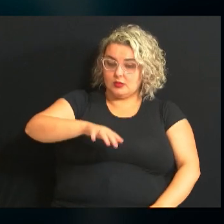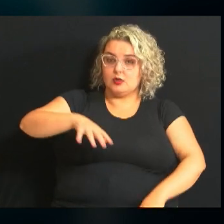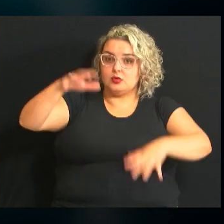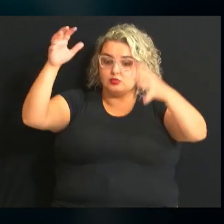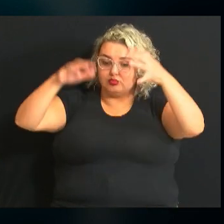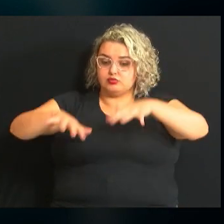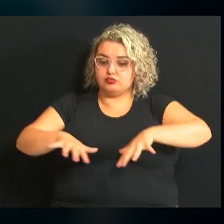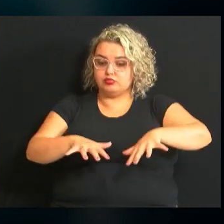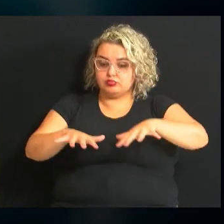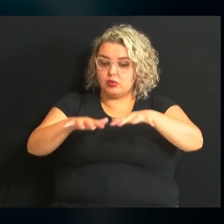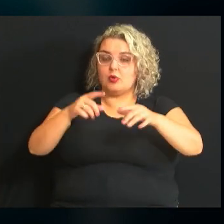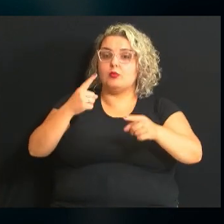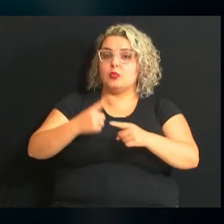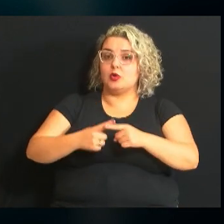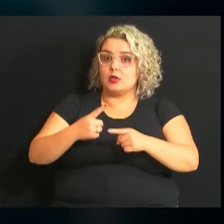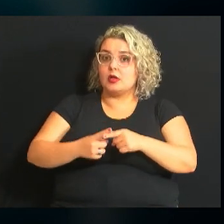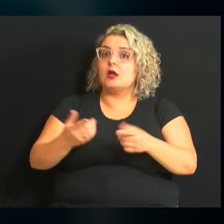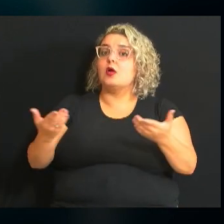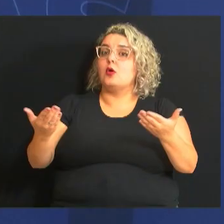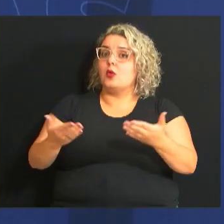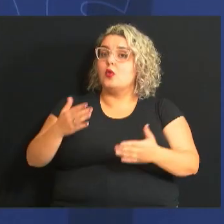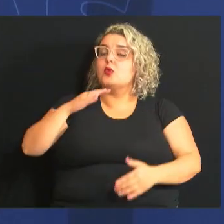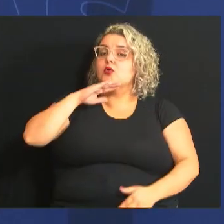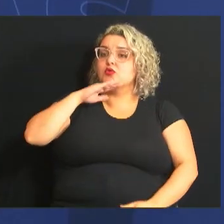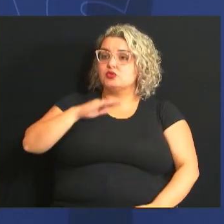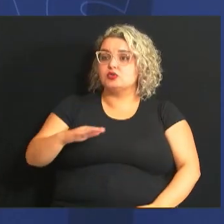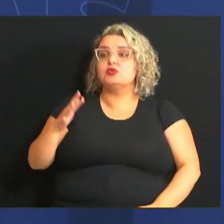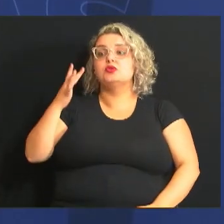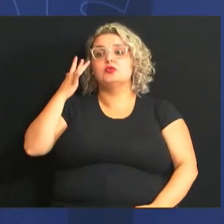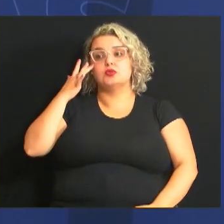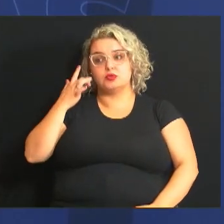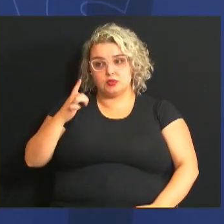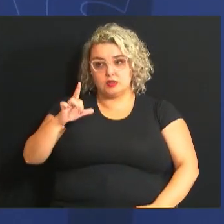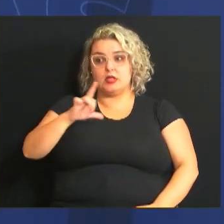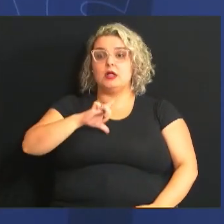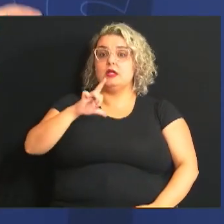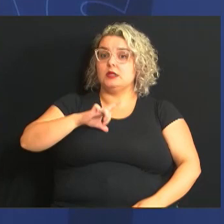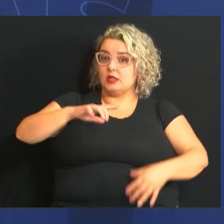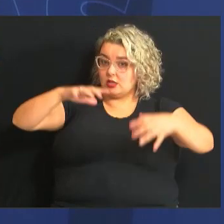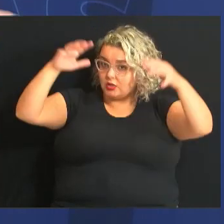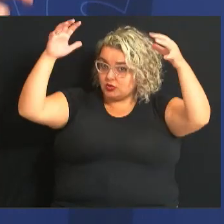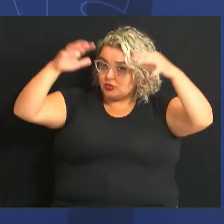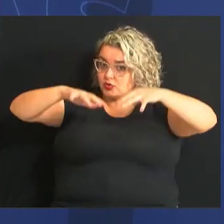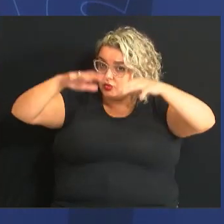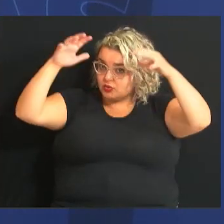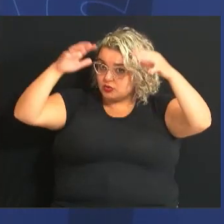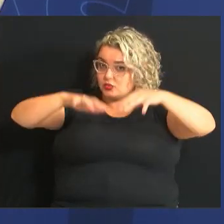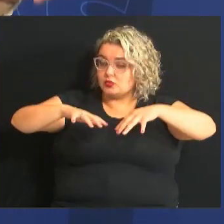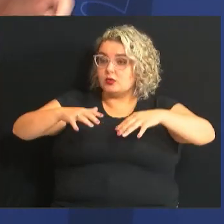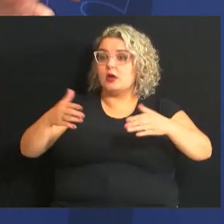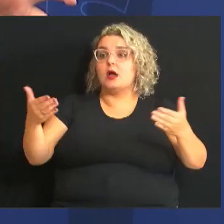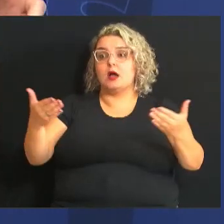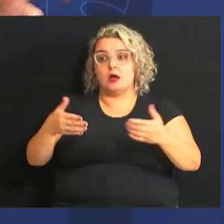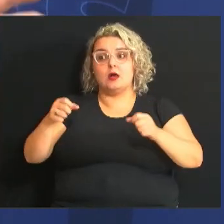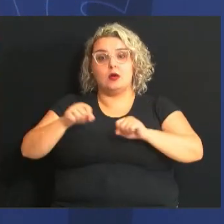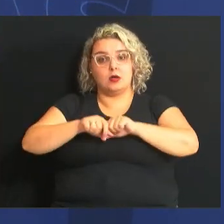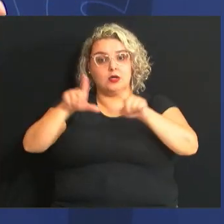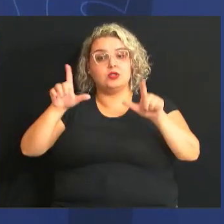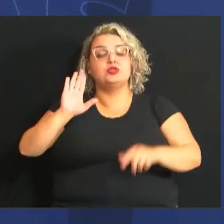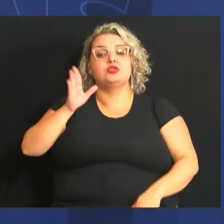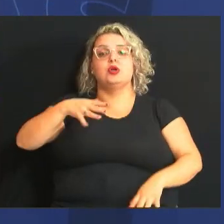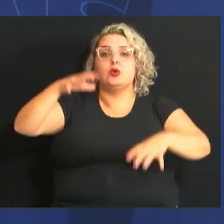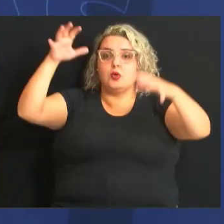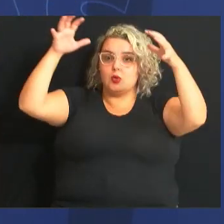porque hoje à tarde e amanhã tem previsão de chuva. Agora cedo já choveu em muitas